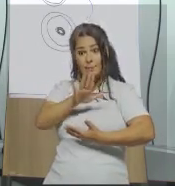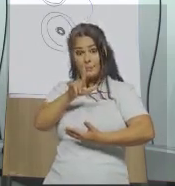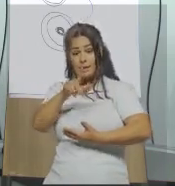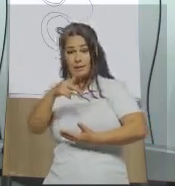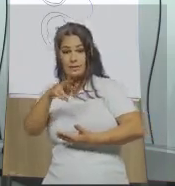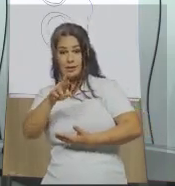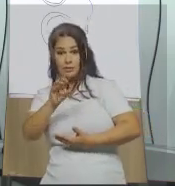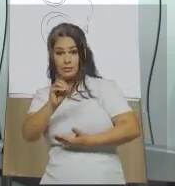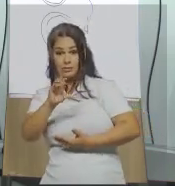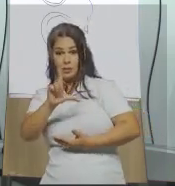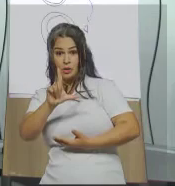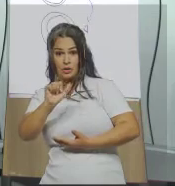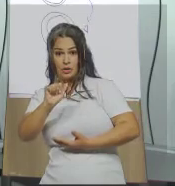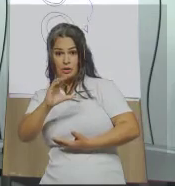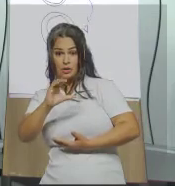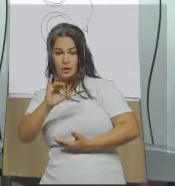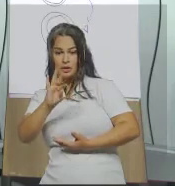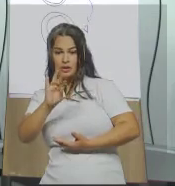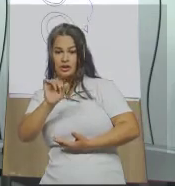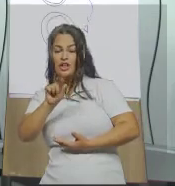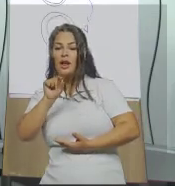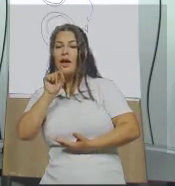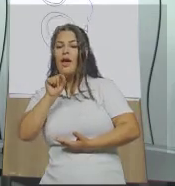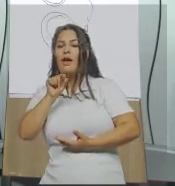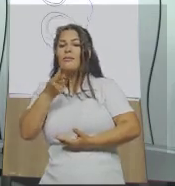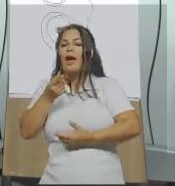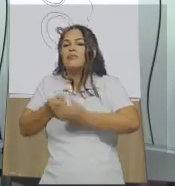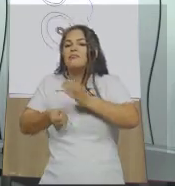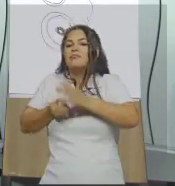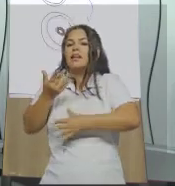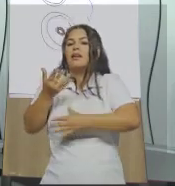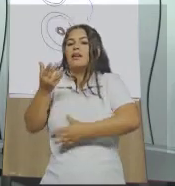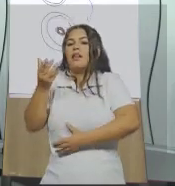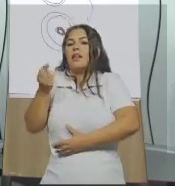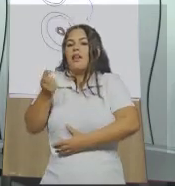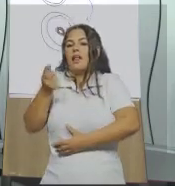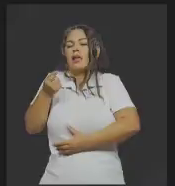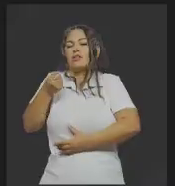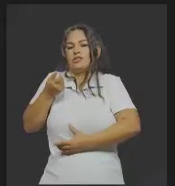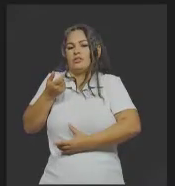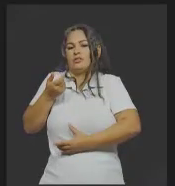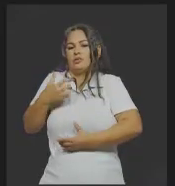leite, muito antes dele ser eliminado ou ser secretado.